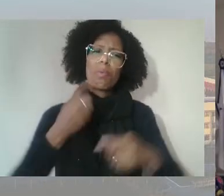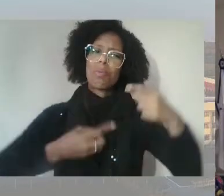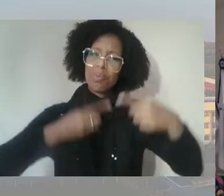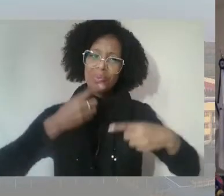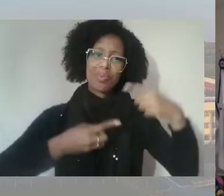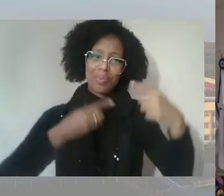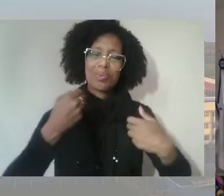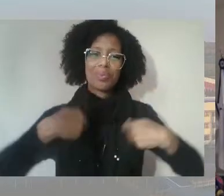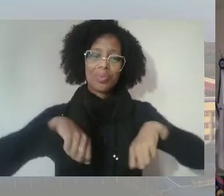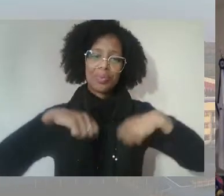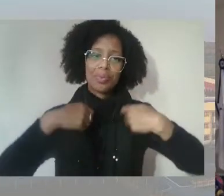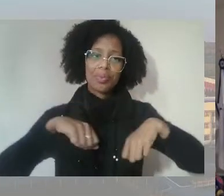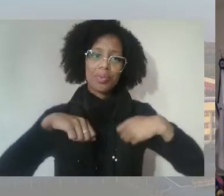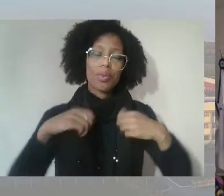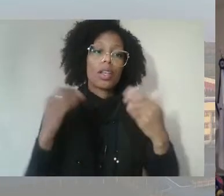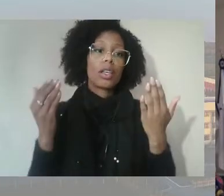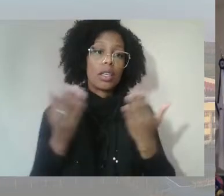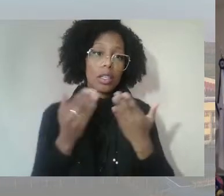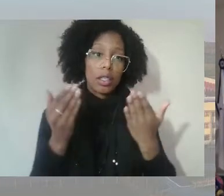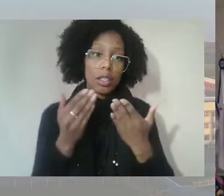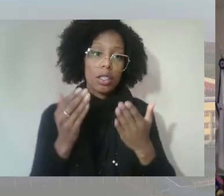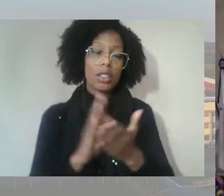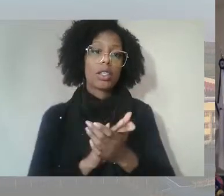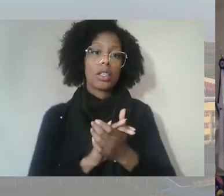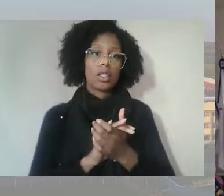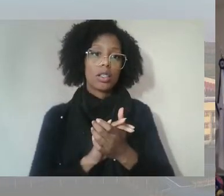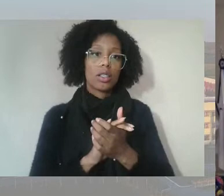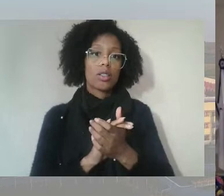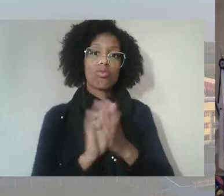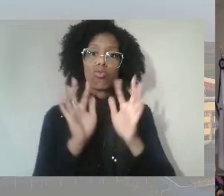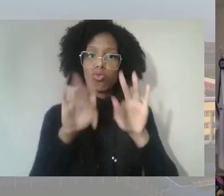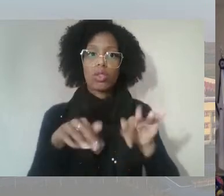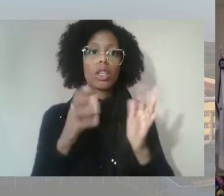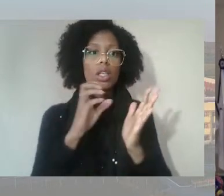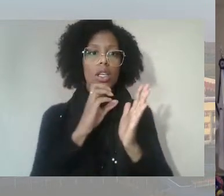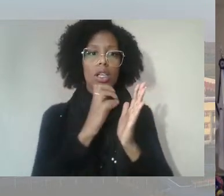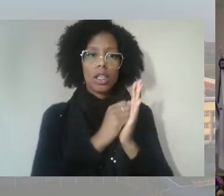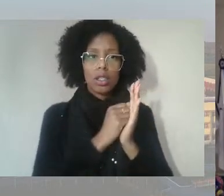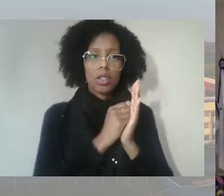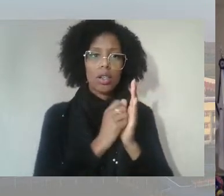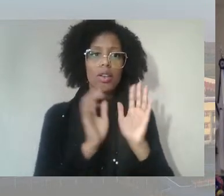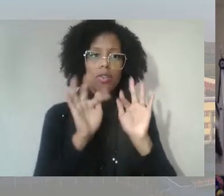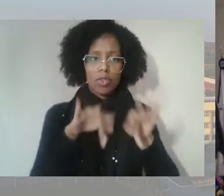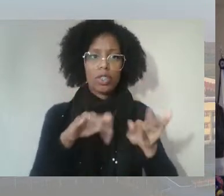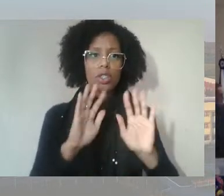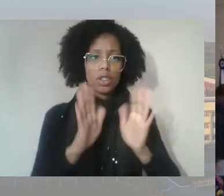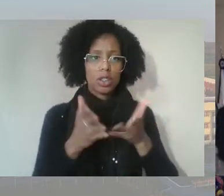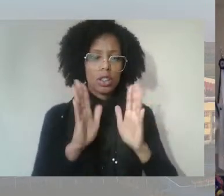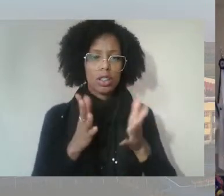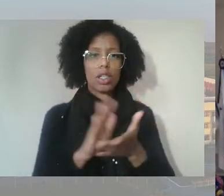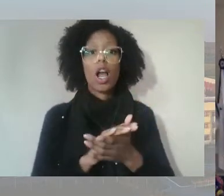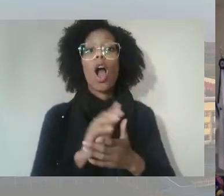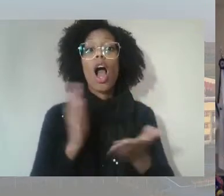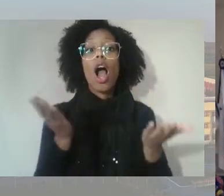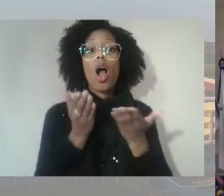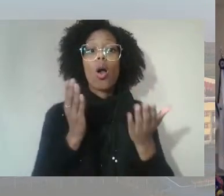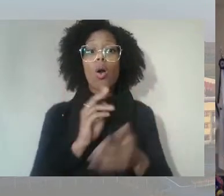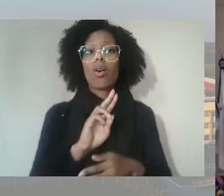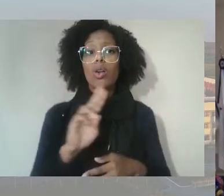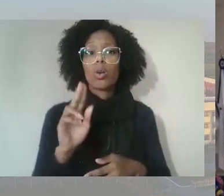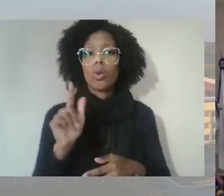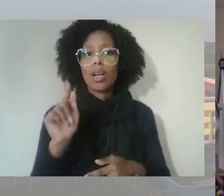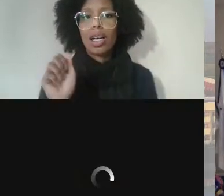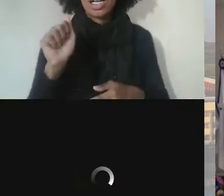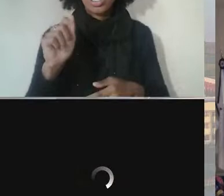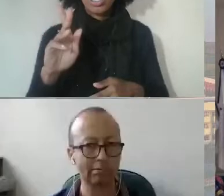só para pontuar, já fechamos aqui as inscrições, tá? O Gabriel tinha pedido a palavra, espero a tua compreensão, Gabriel, até porque a gente